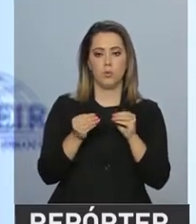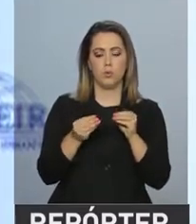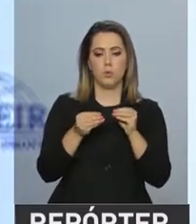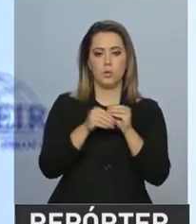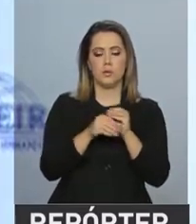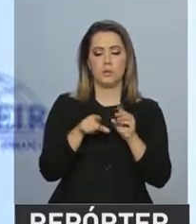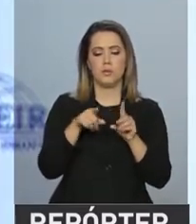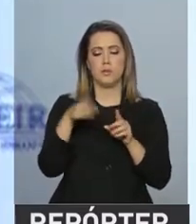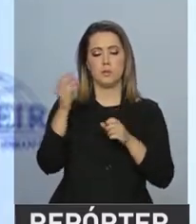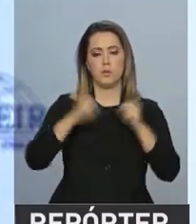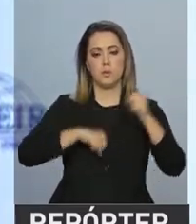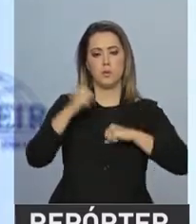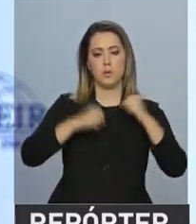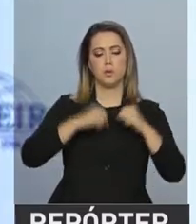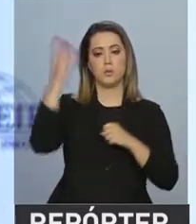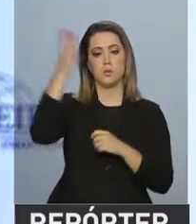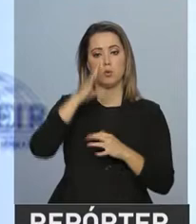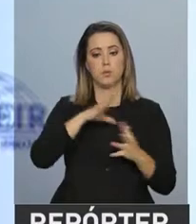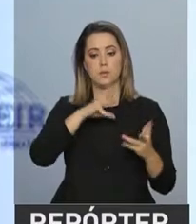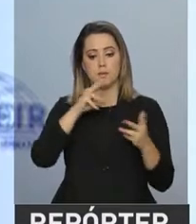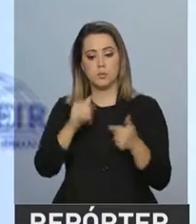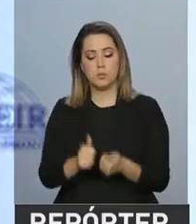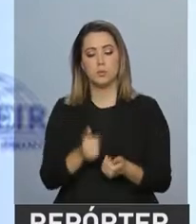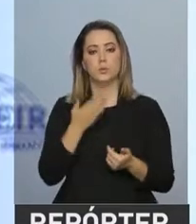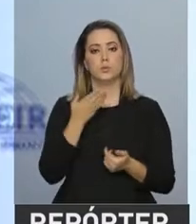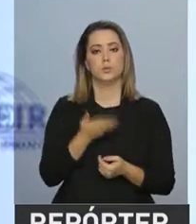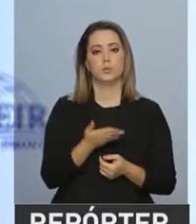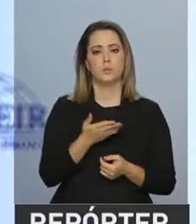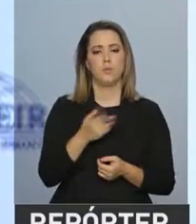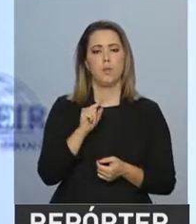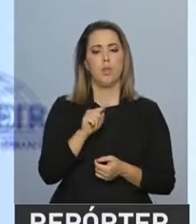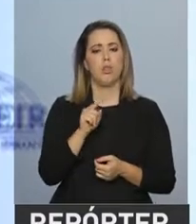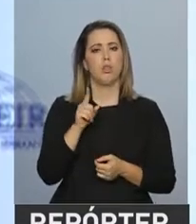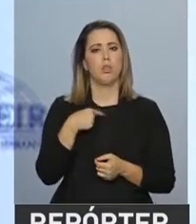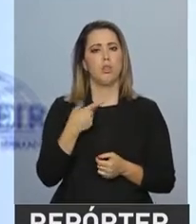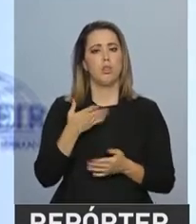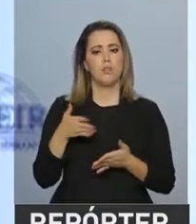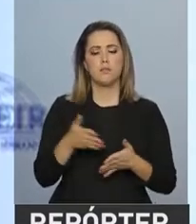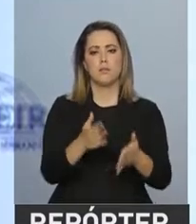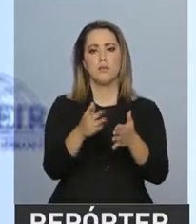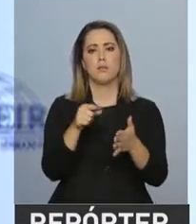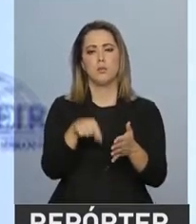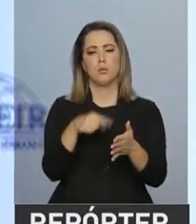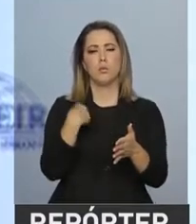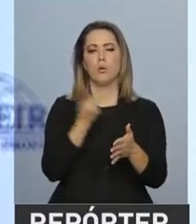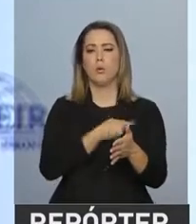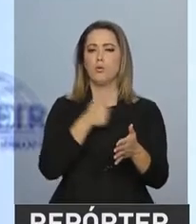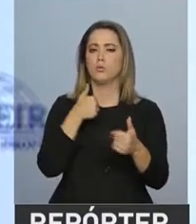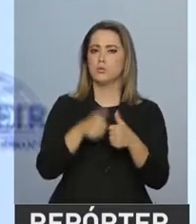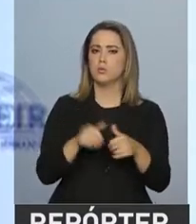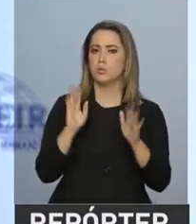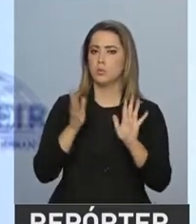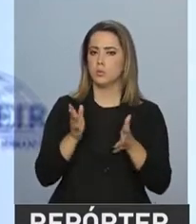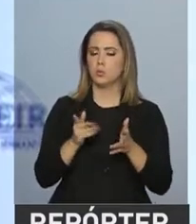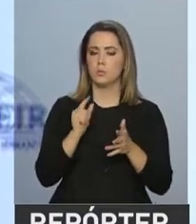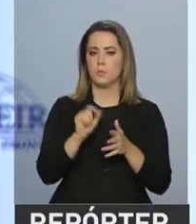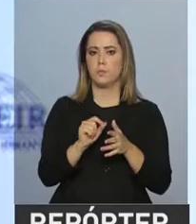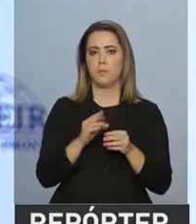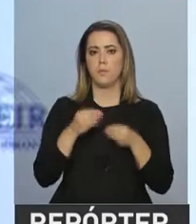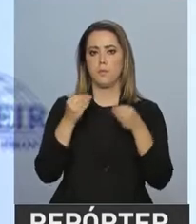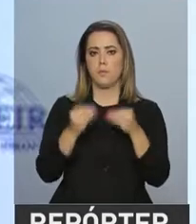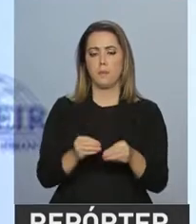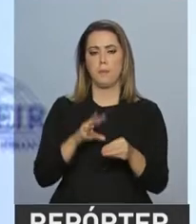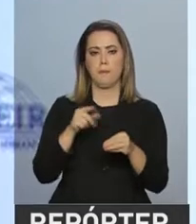brasileira nas cadeias globais de valores. Nessa esteira é que nós estamos